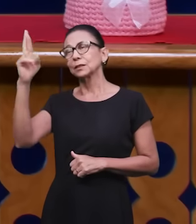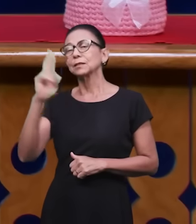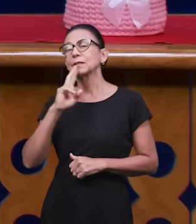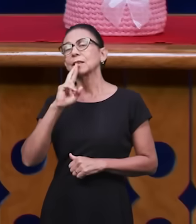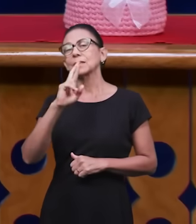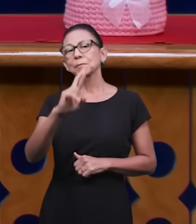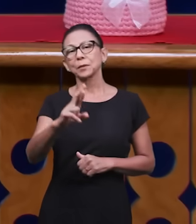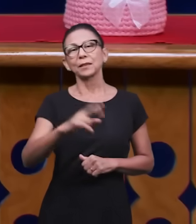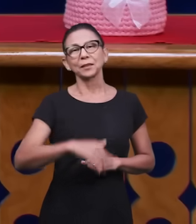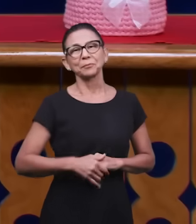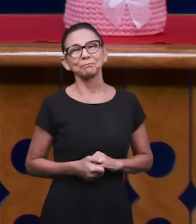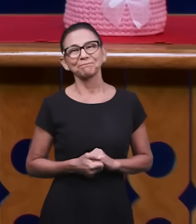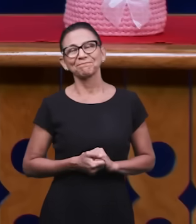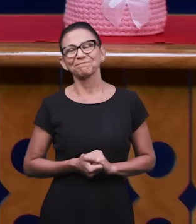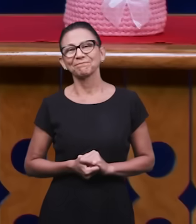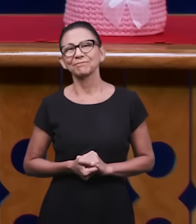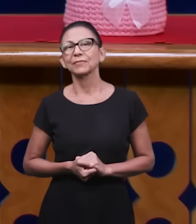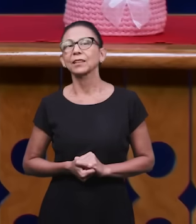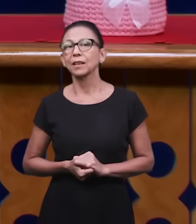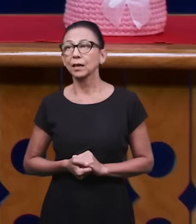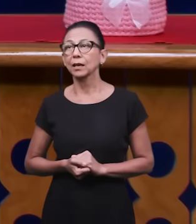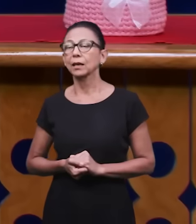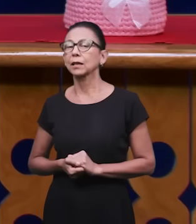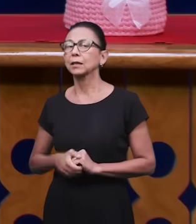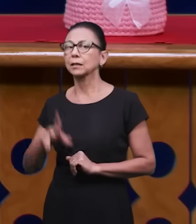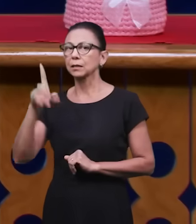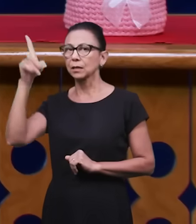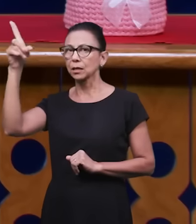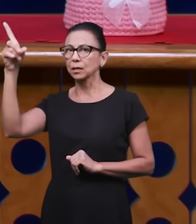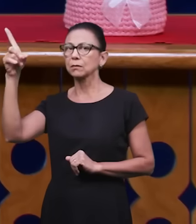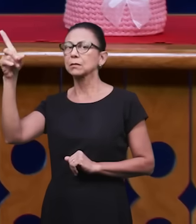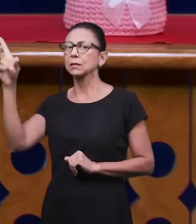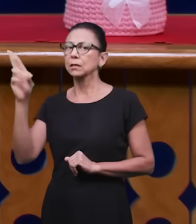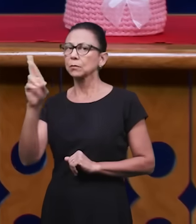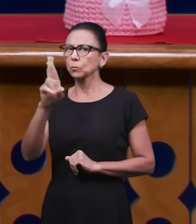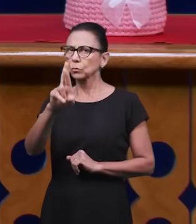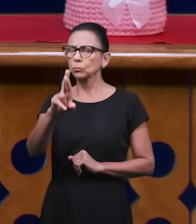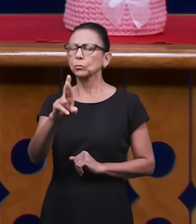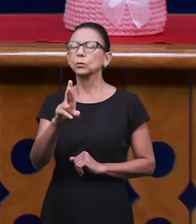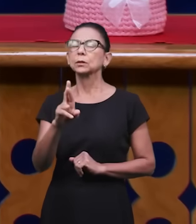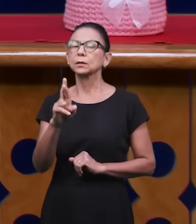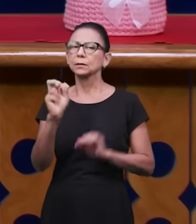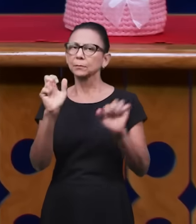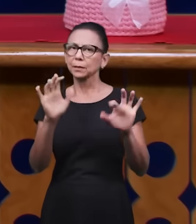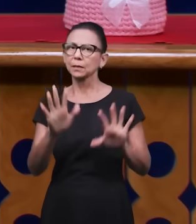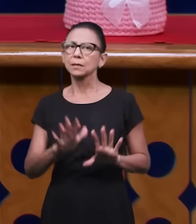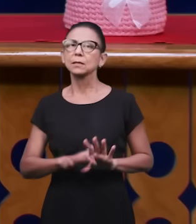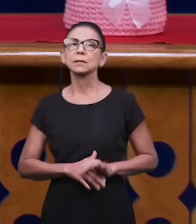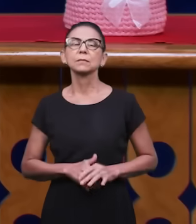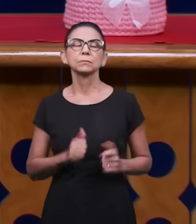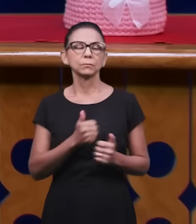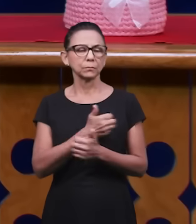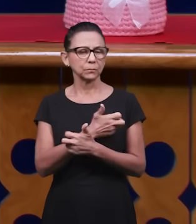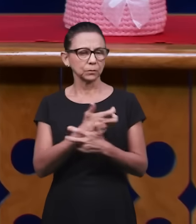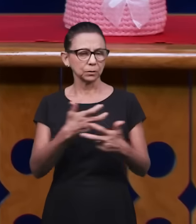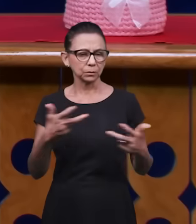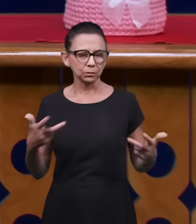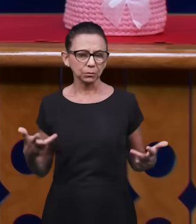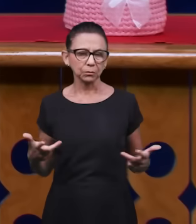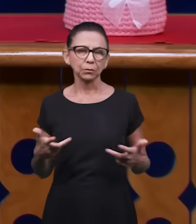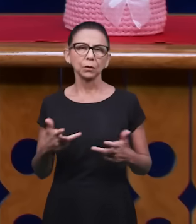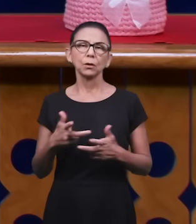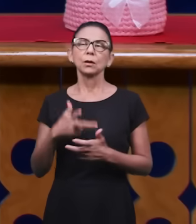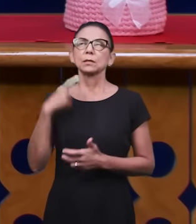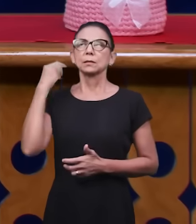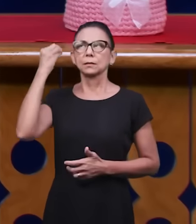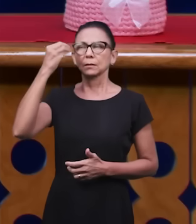salvação. Meus irmãos, o Senhor tem atendido muitas coisas nesse último instante da igreja. Muitas coisas, os sinais,